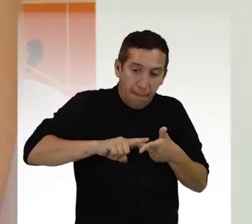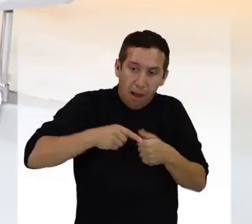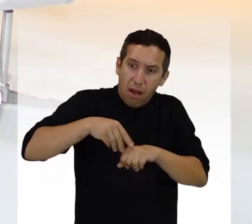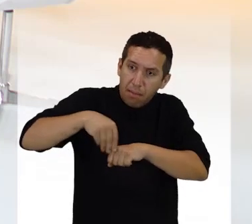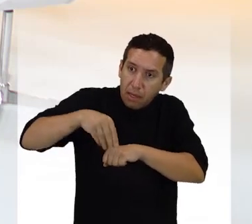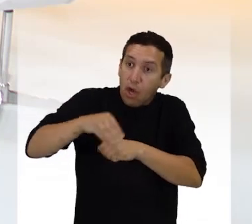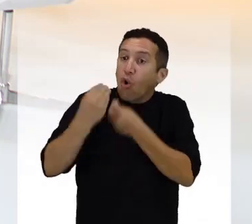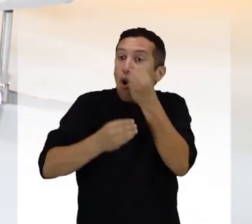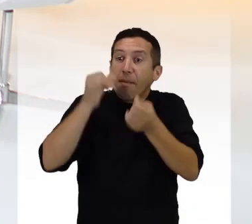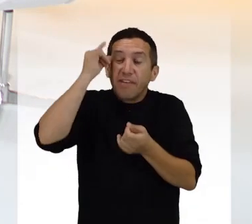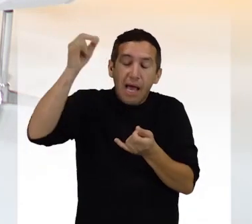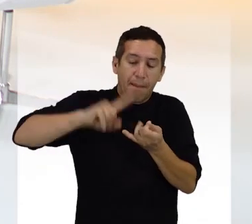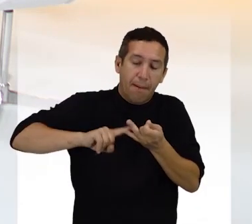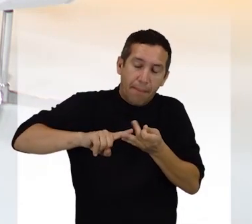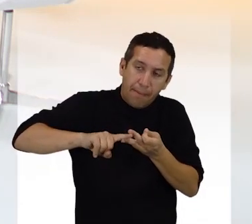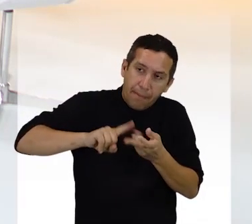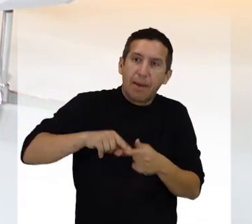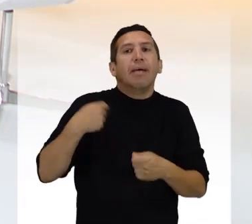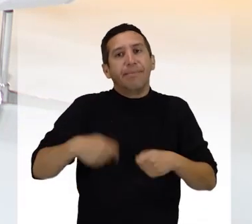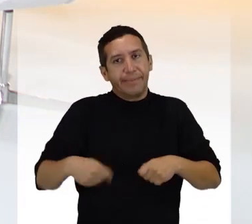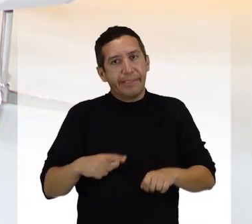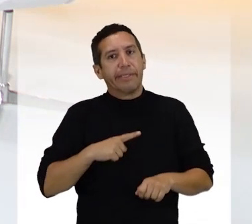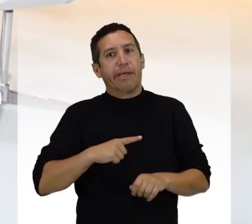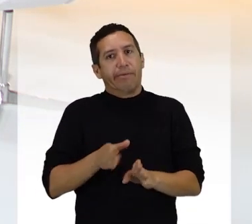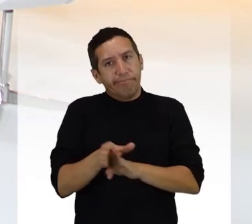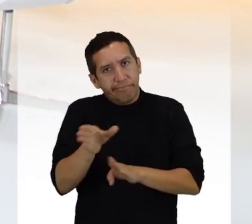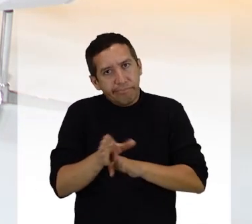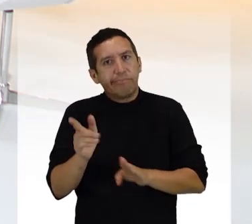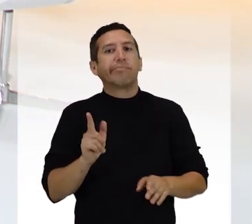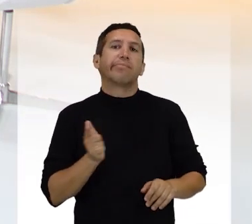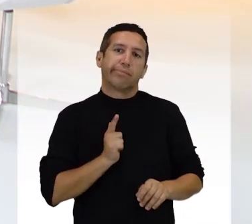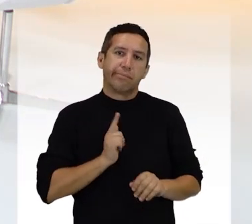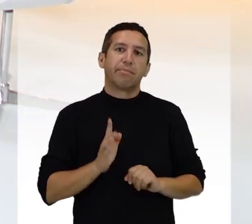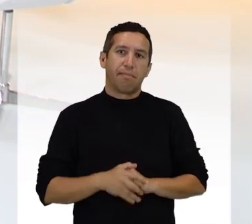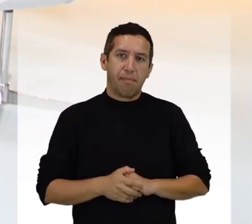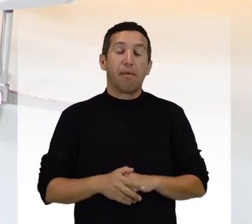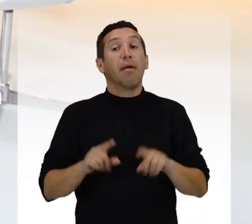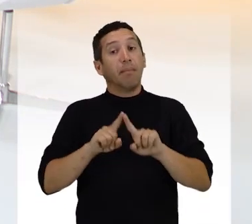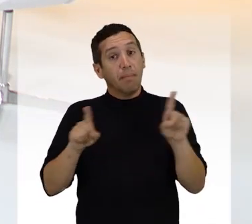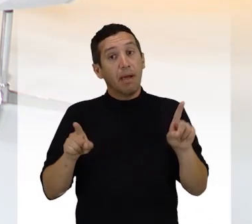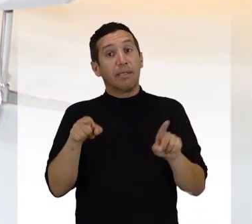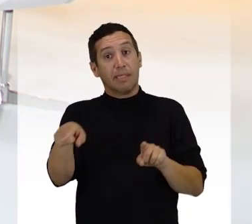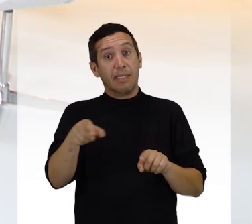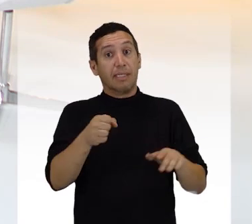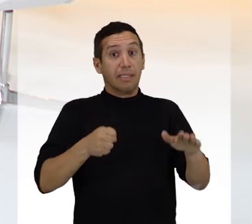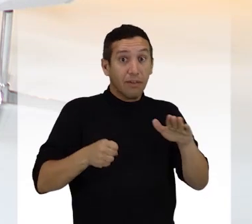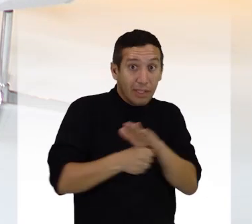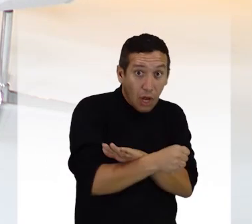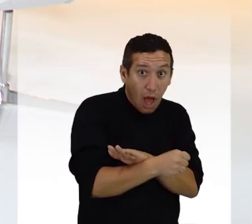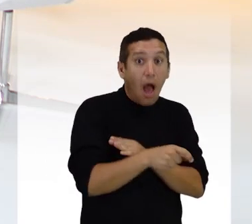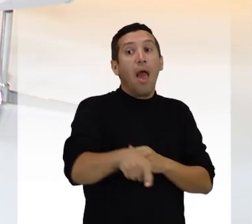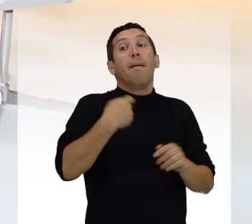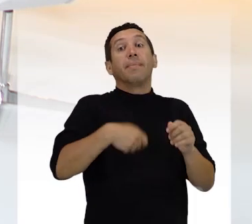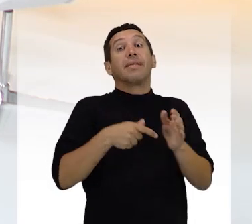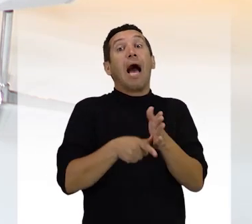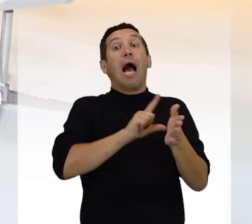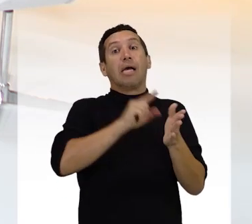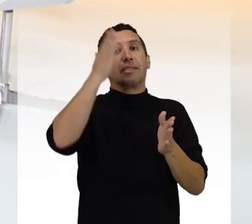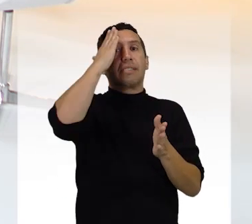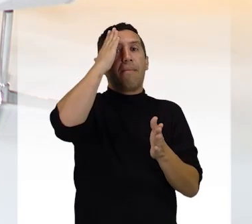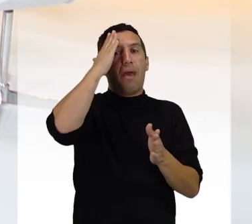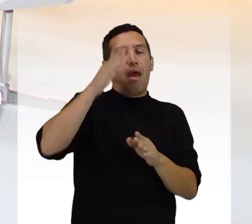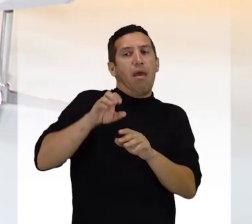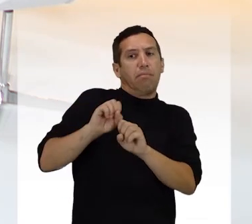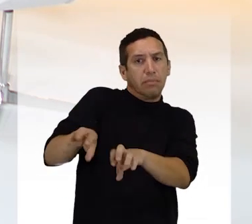onde eles estão indo. Não, você tem trabalhadores terceiros que vão trabalhar por pequenos períodos por uma tarefa muito específica, mas